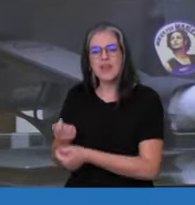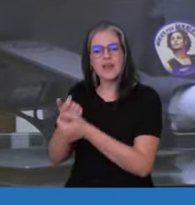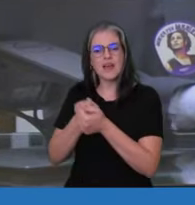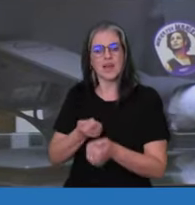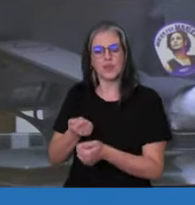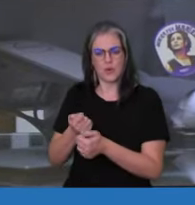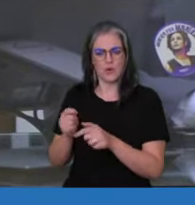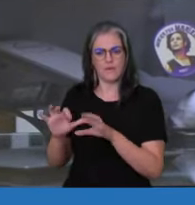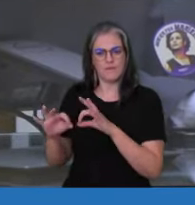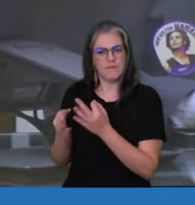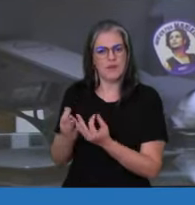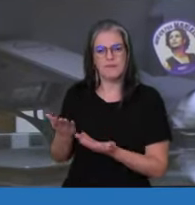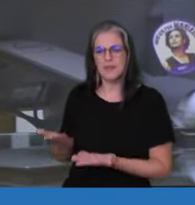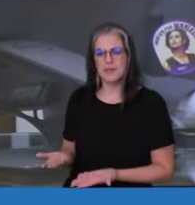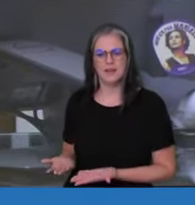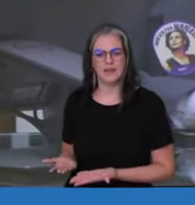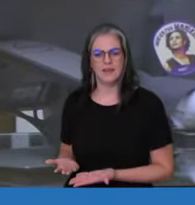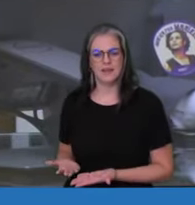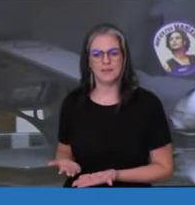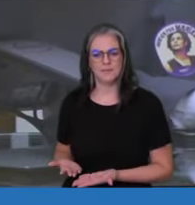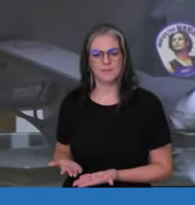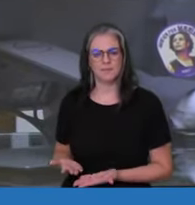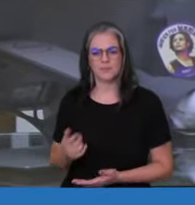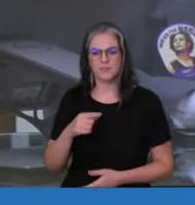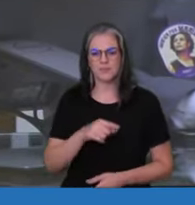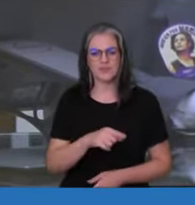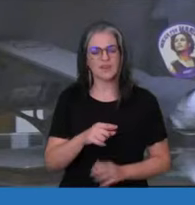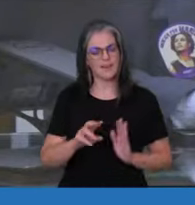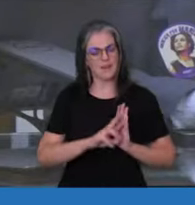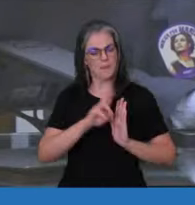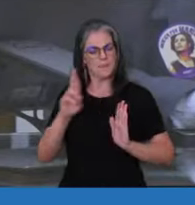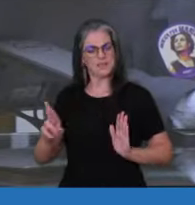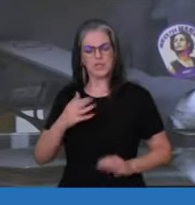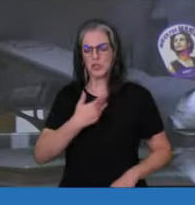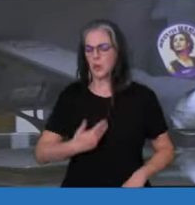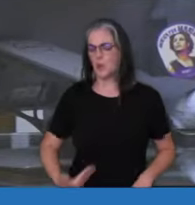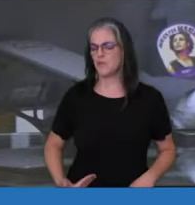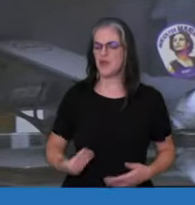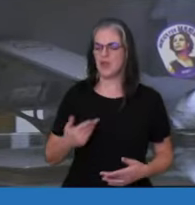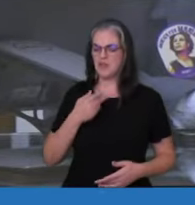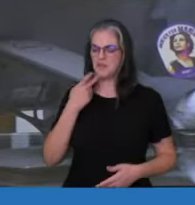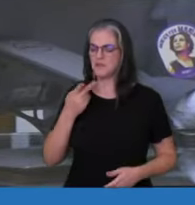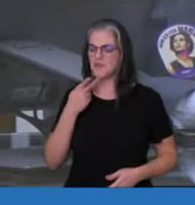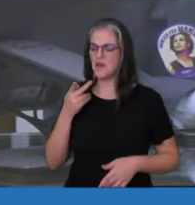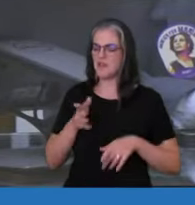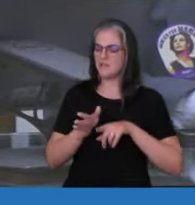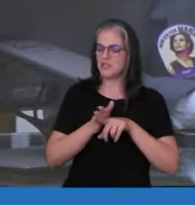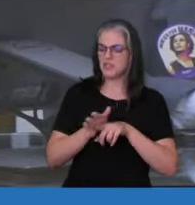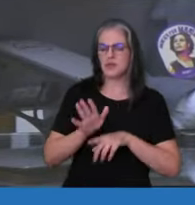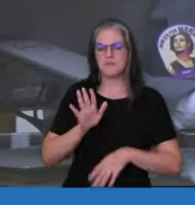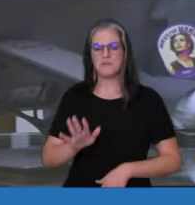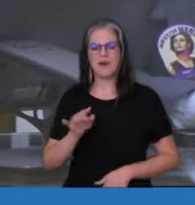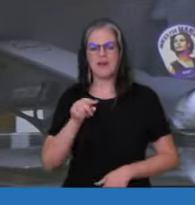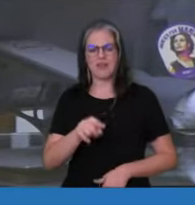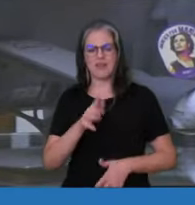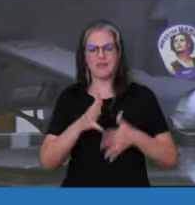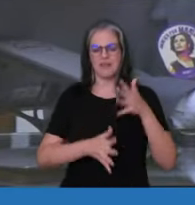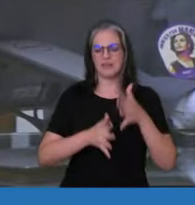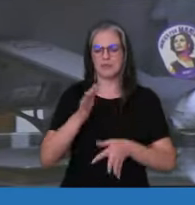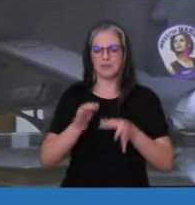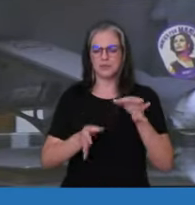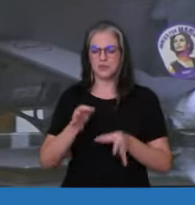Enganou. E foi um representante do Estado que fez com que a gente esperasse 6 anos